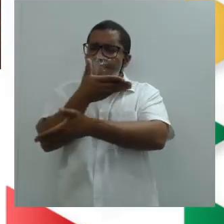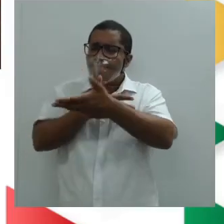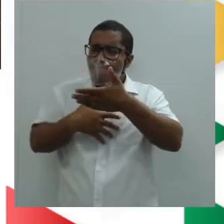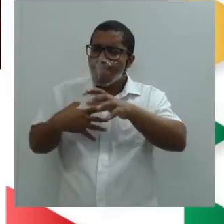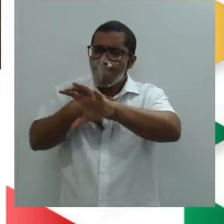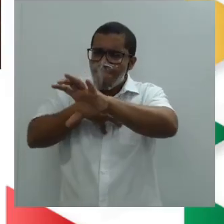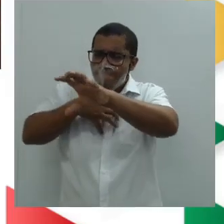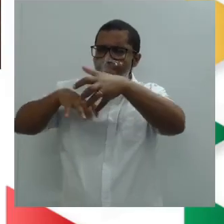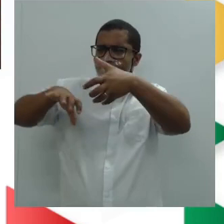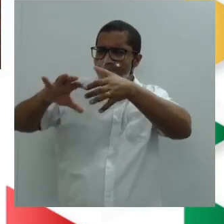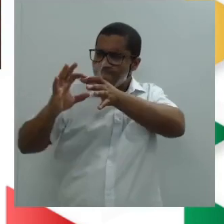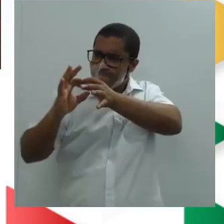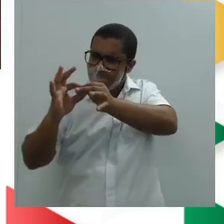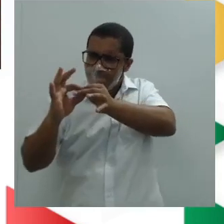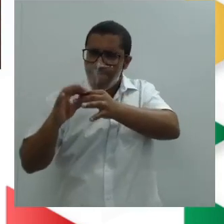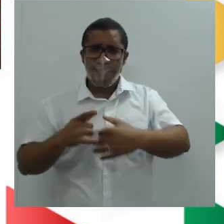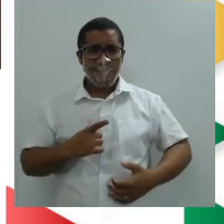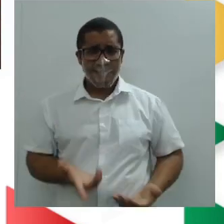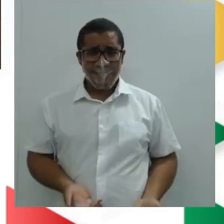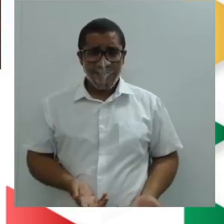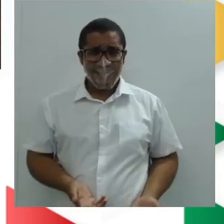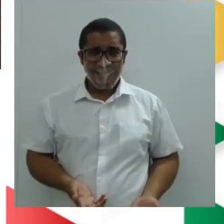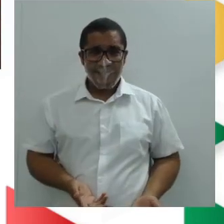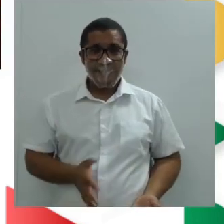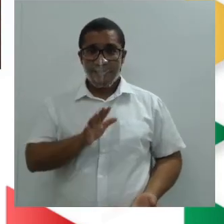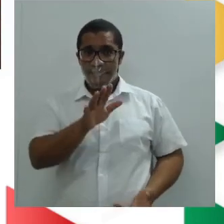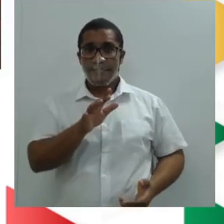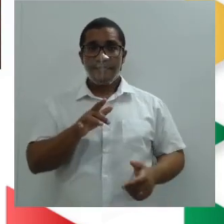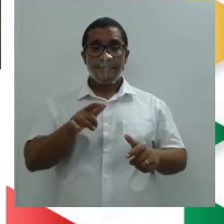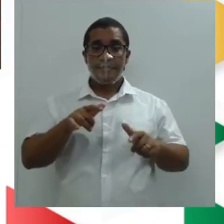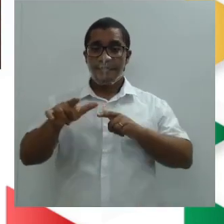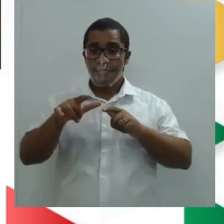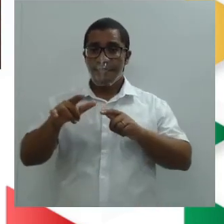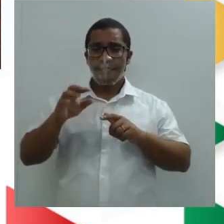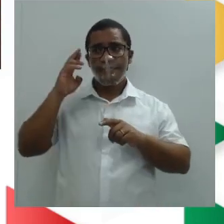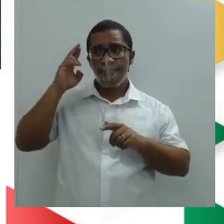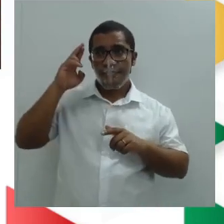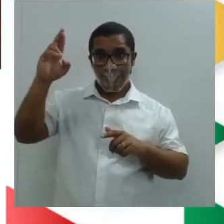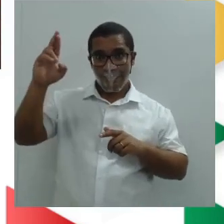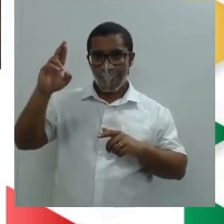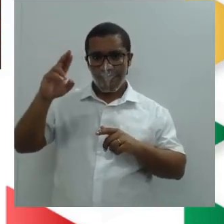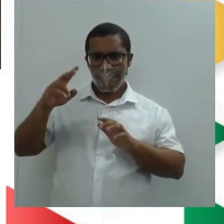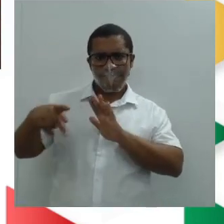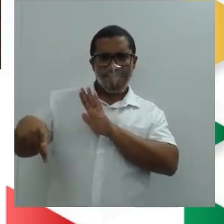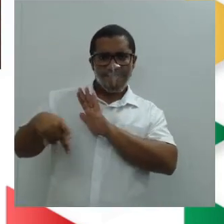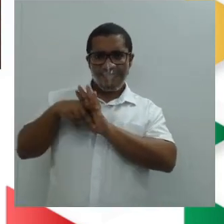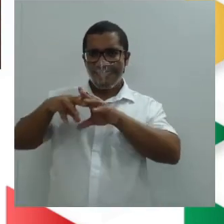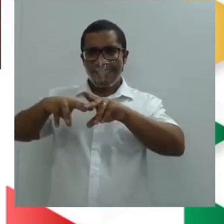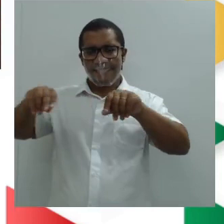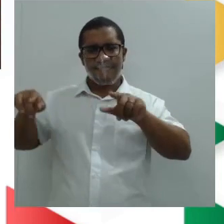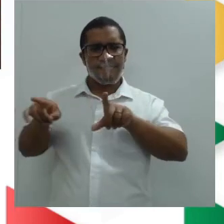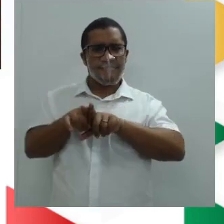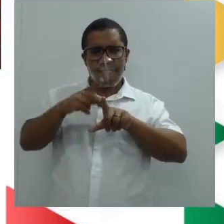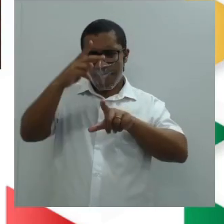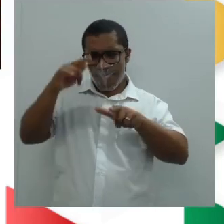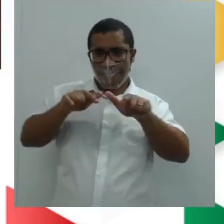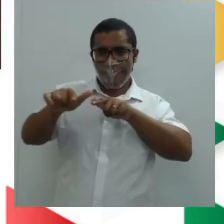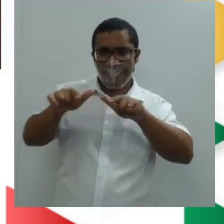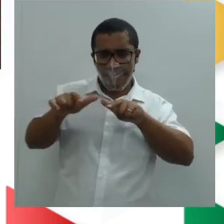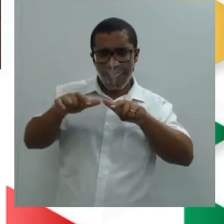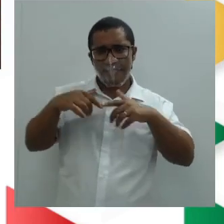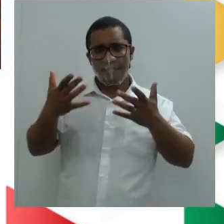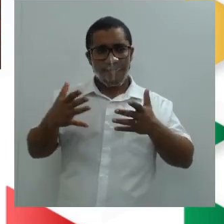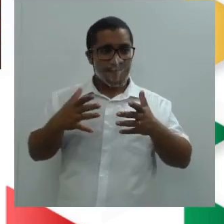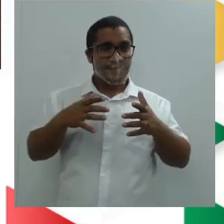mais ligados um ao outro, né? Entre o trabalhador e o proprietário de terra e entre os produtores e um centro comercial de